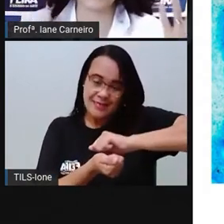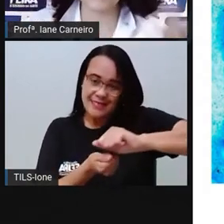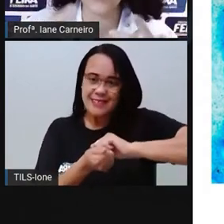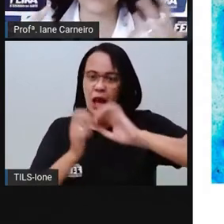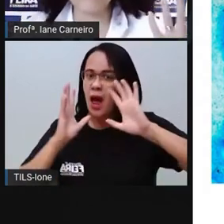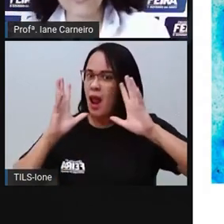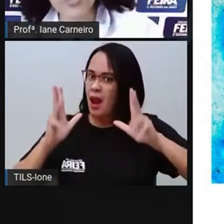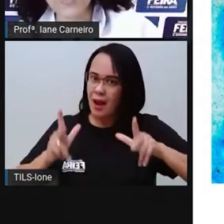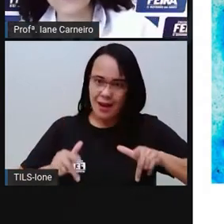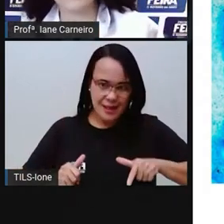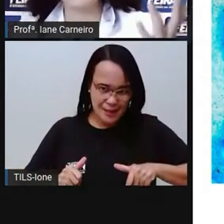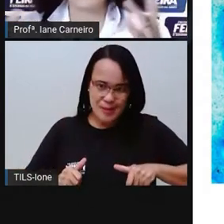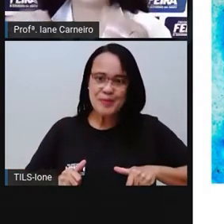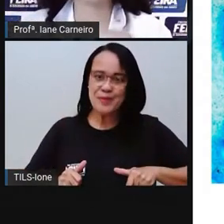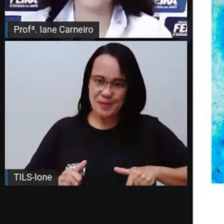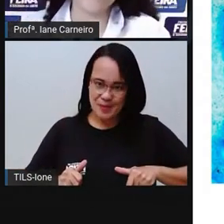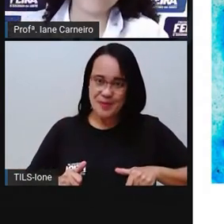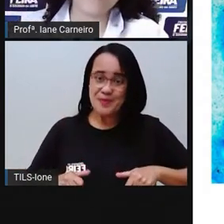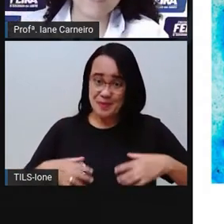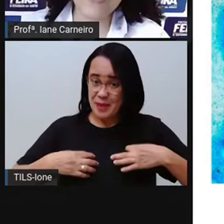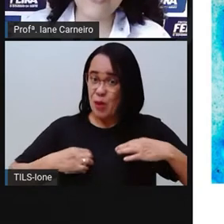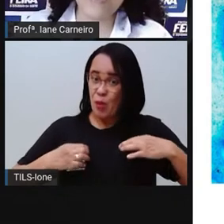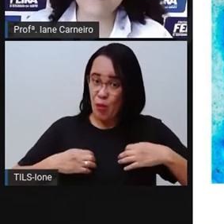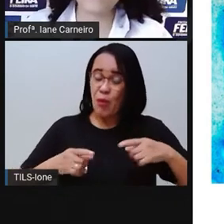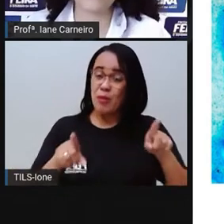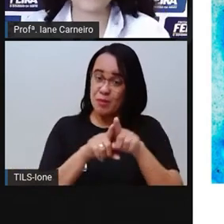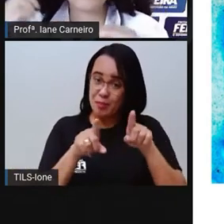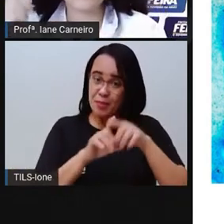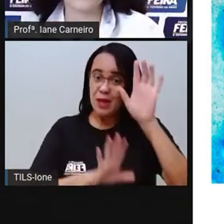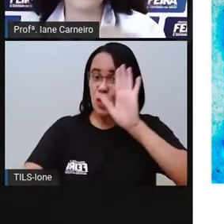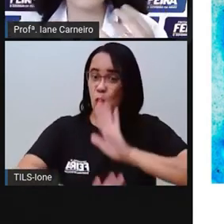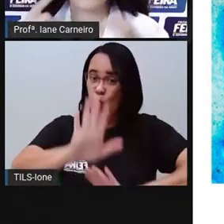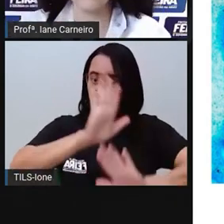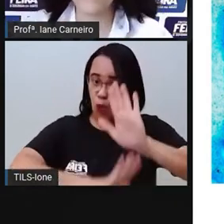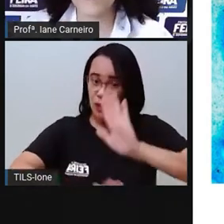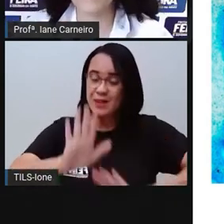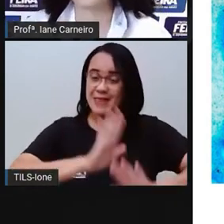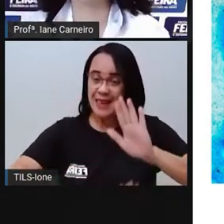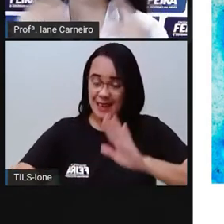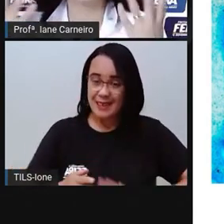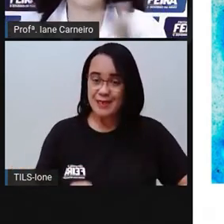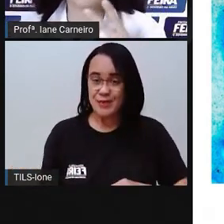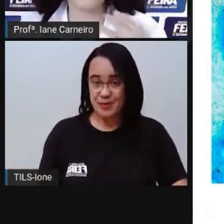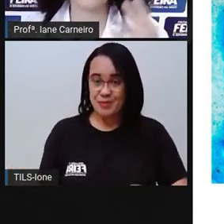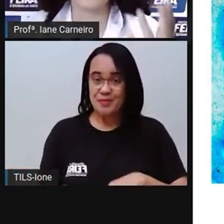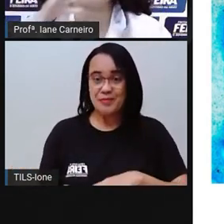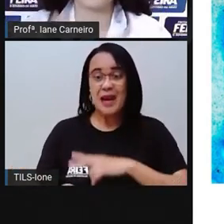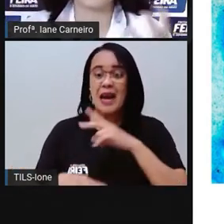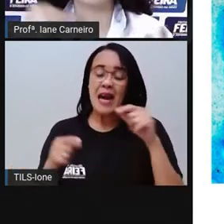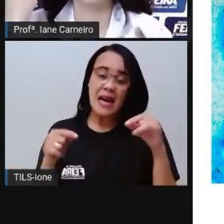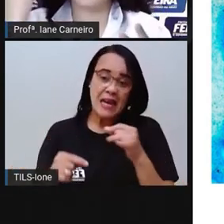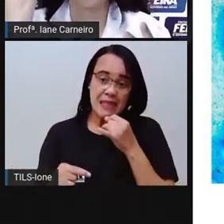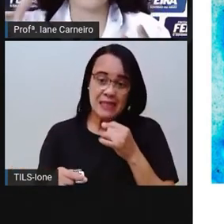roupas que tem, soltam tinta, as roupas íntimas, né? Então, a calcinha e a cueca, não é bom lavar. É com